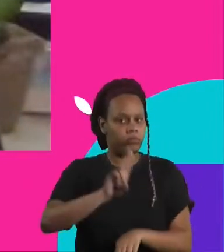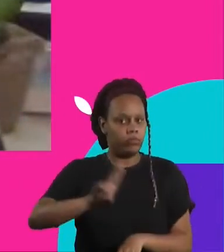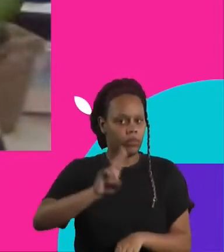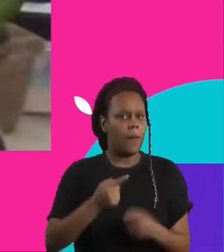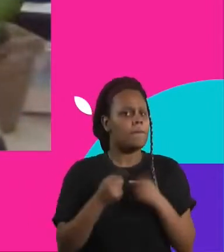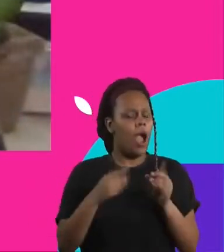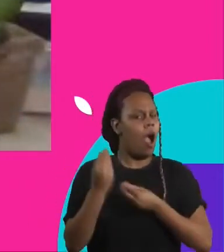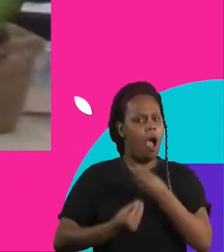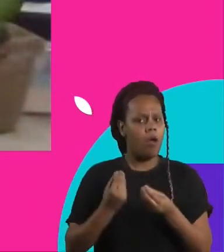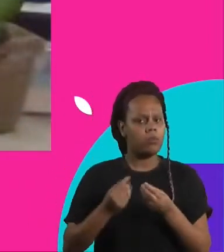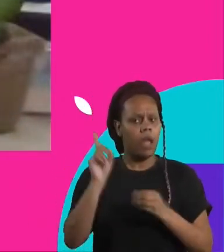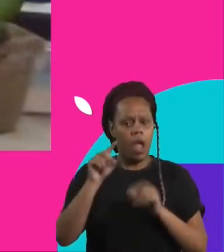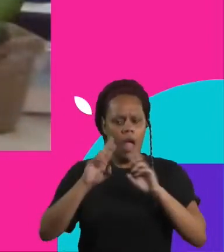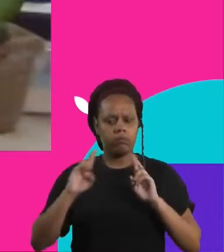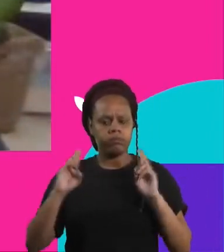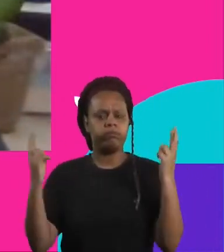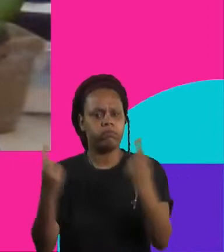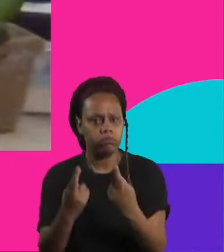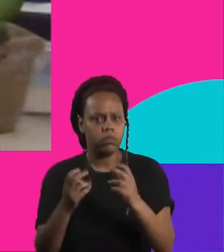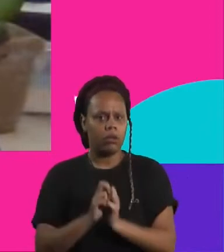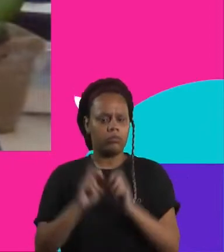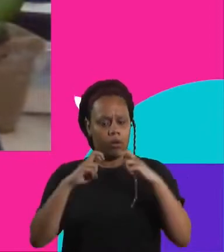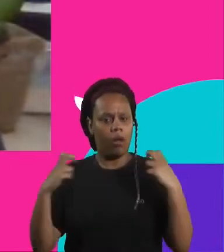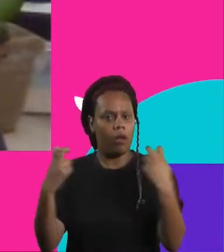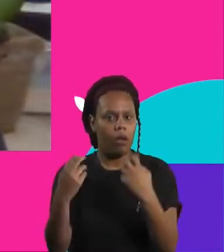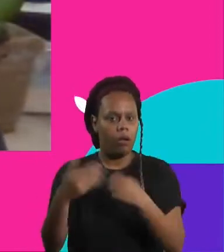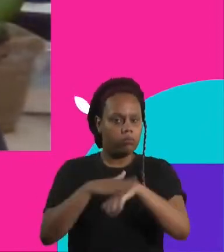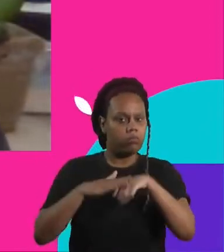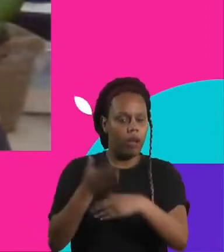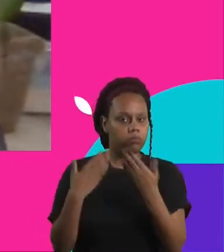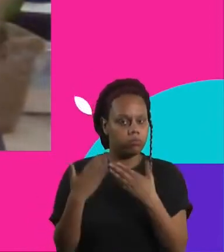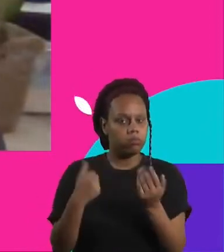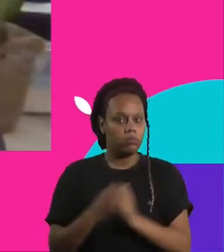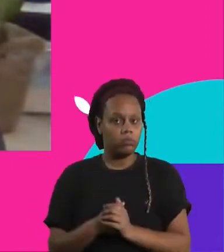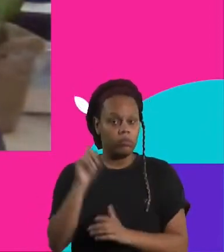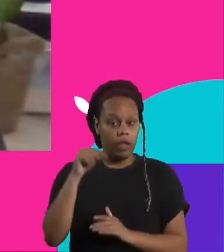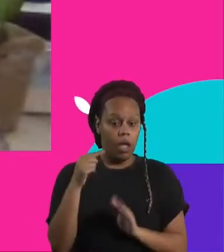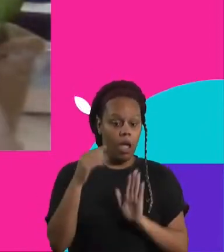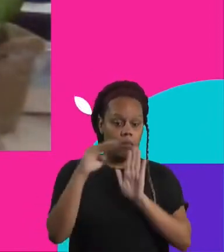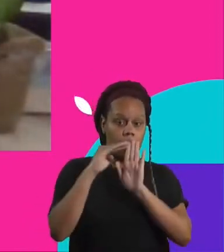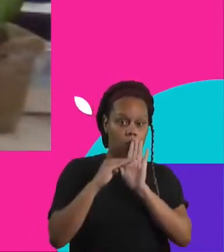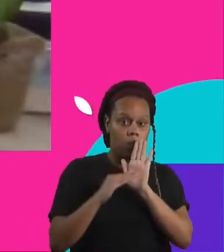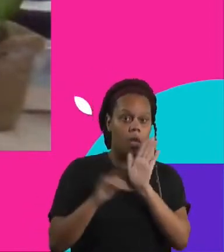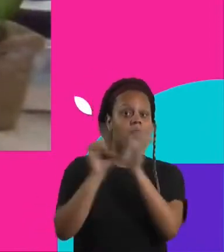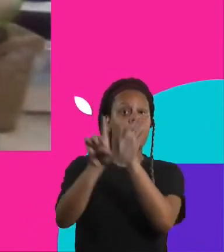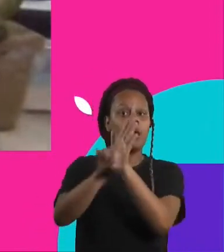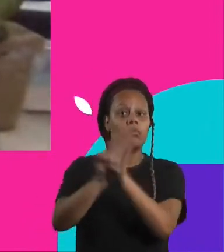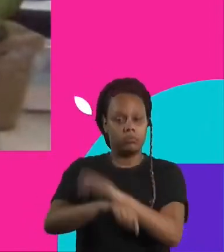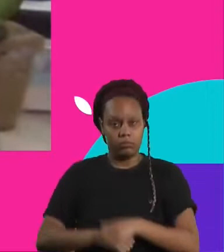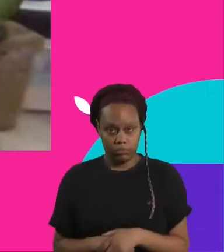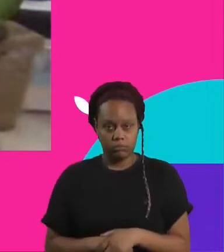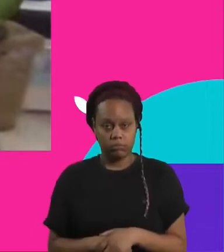conversa com as pessoas? É um questionário? Então, conseguir saber para que medir e o